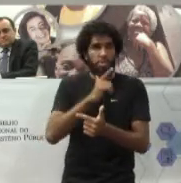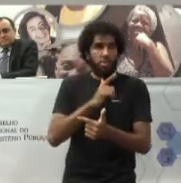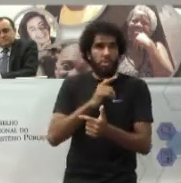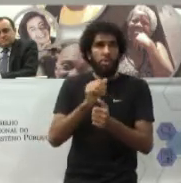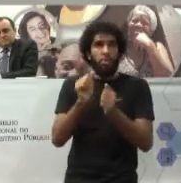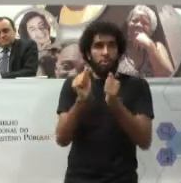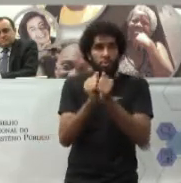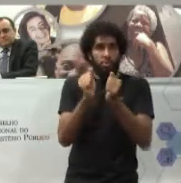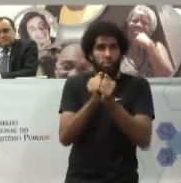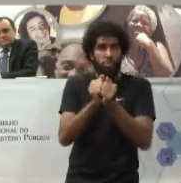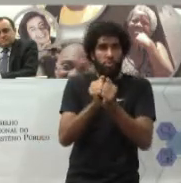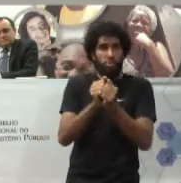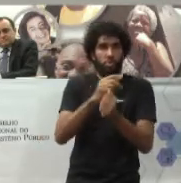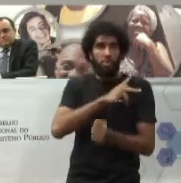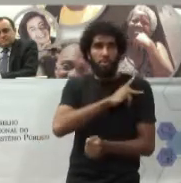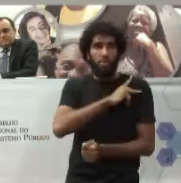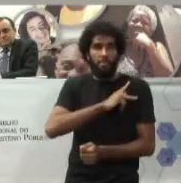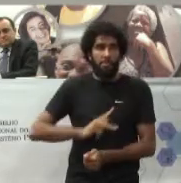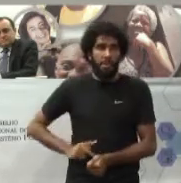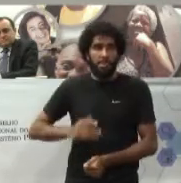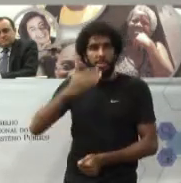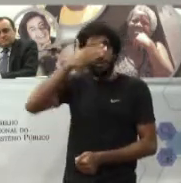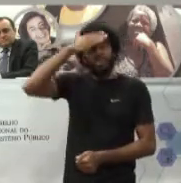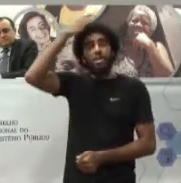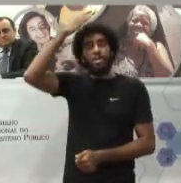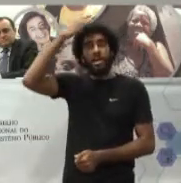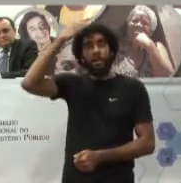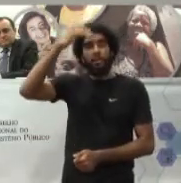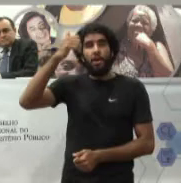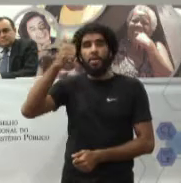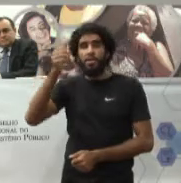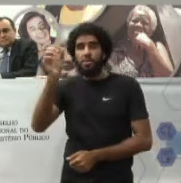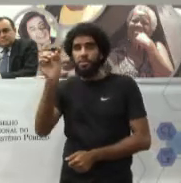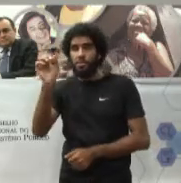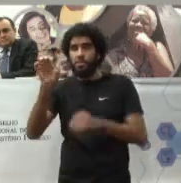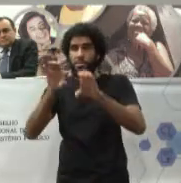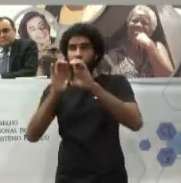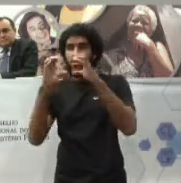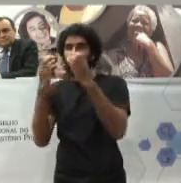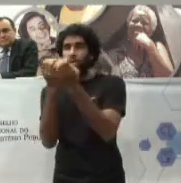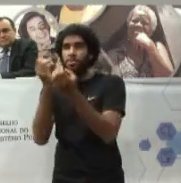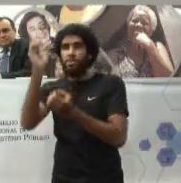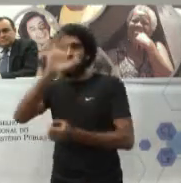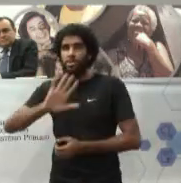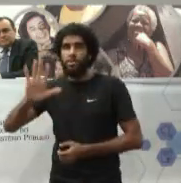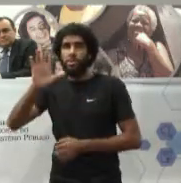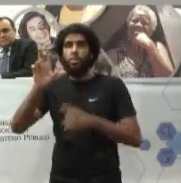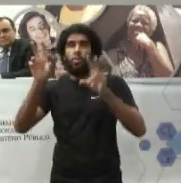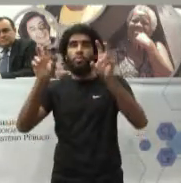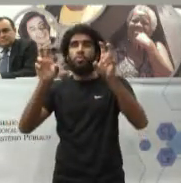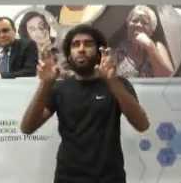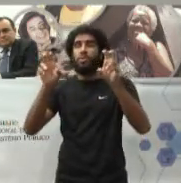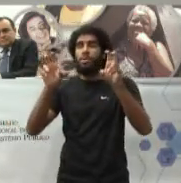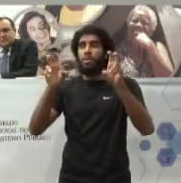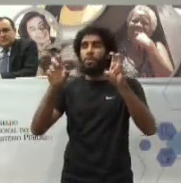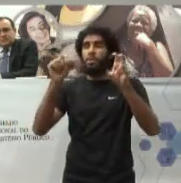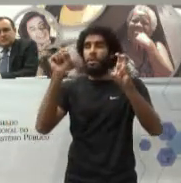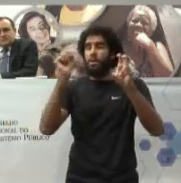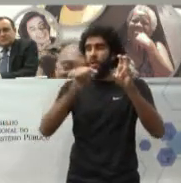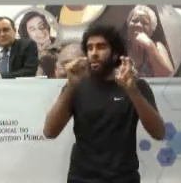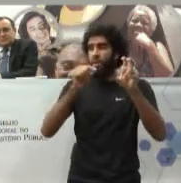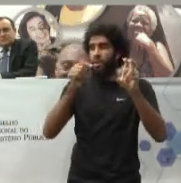assinasse a convocação da 16ª conferência nacional de saúde cujos temas os temas da